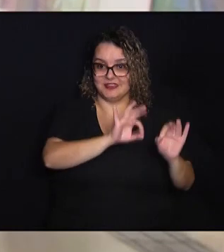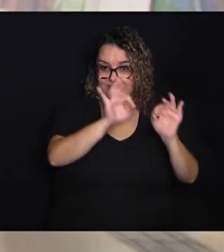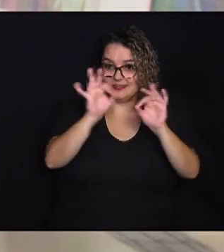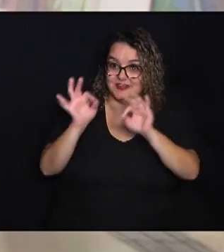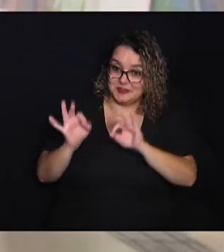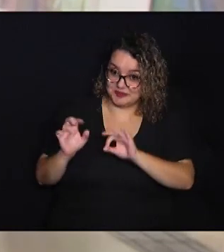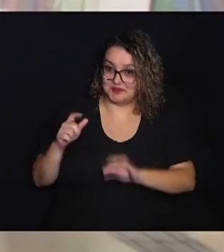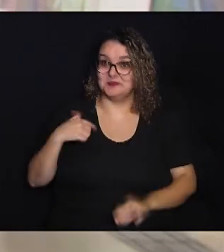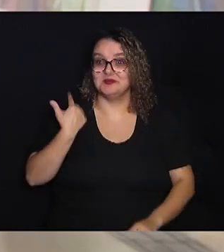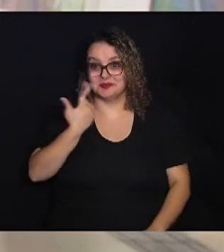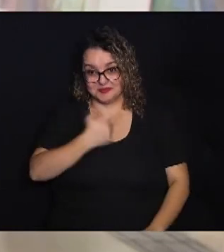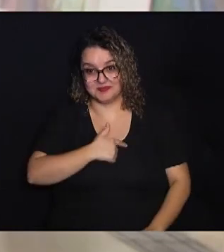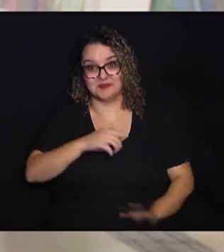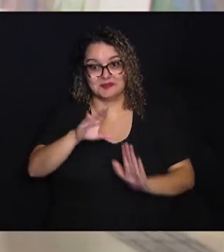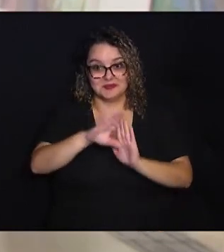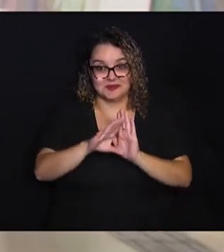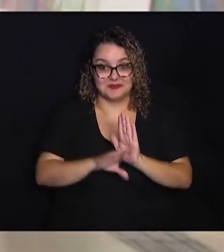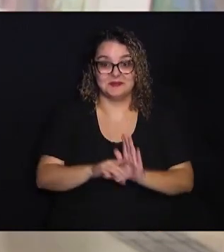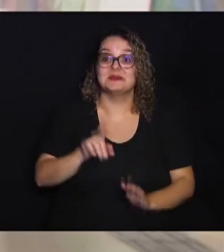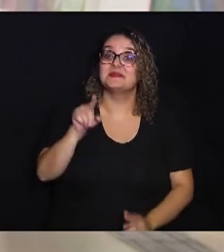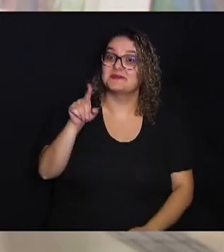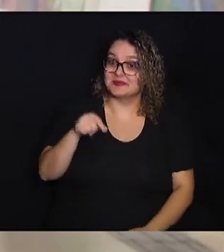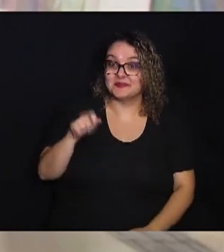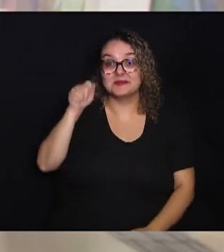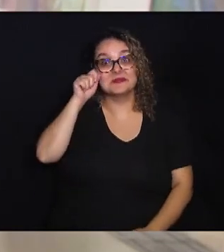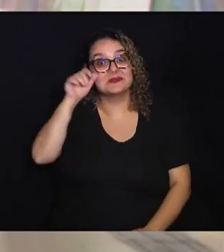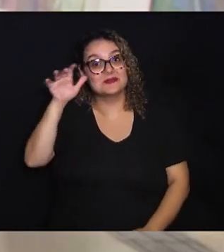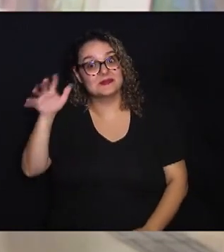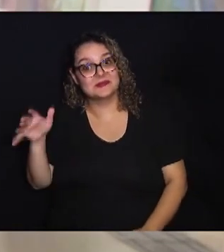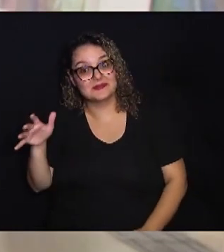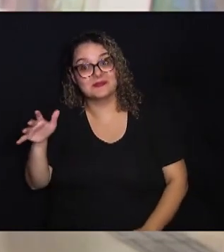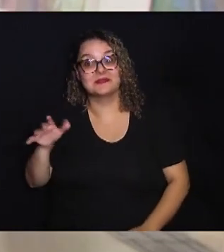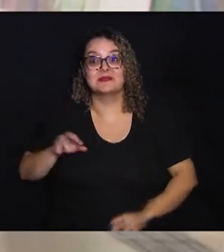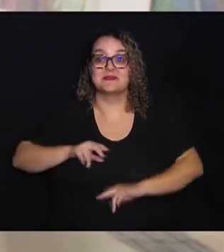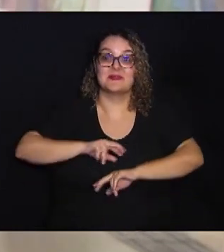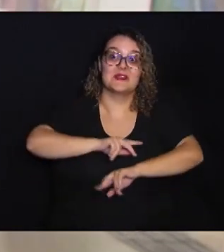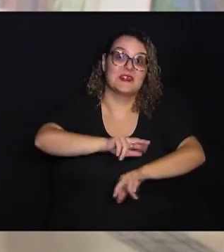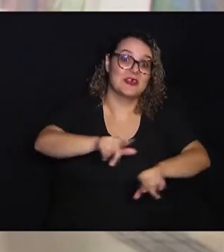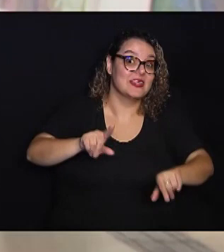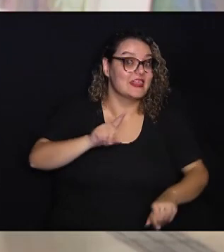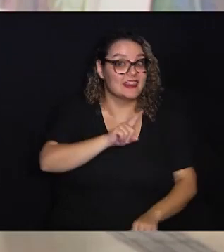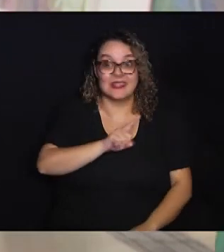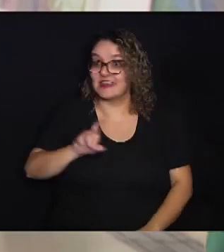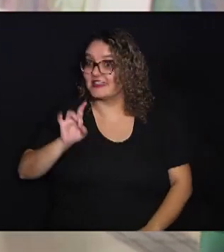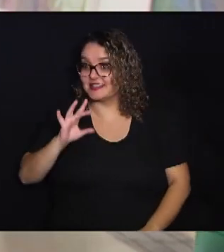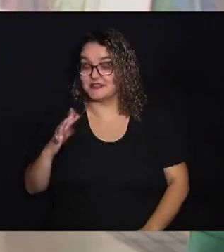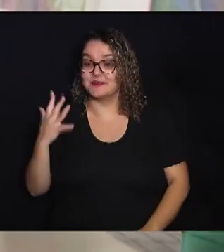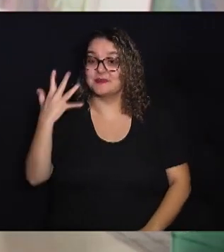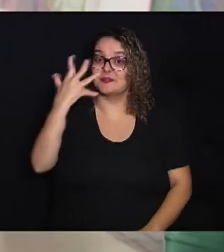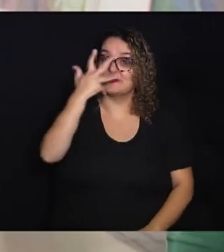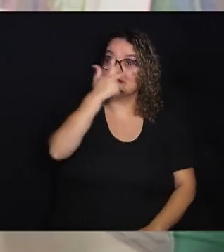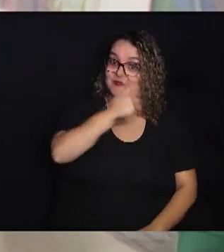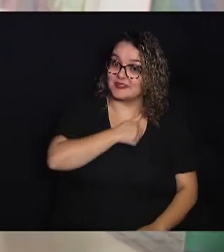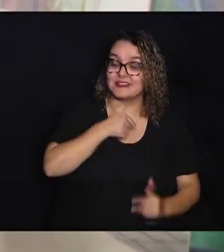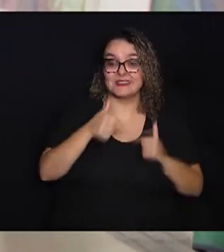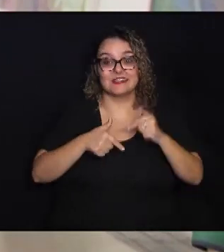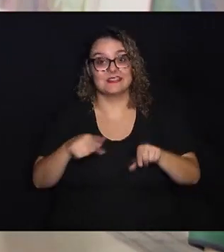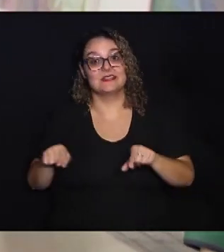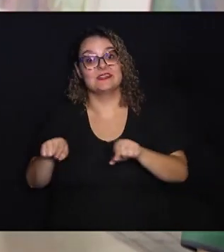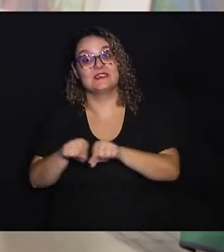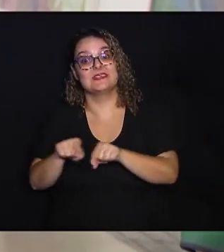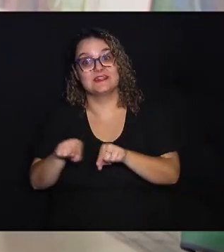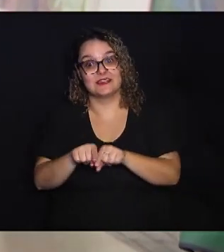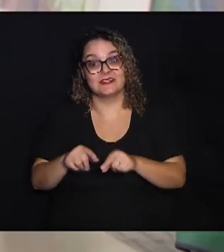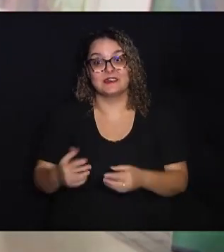a nossa programação. É isso mesmo, Ale. Eu estou cercada não só por belas obras, mas também por